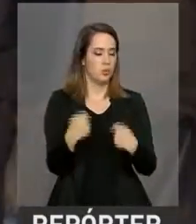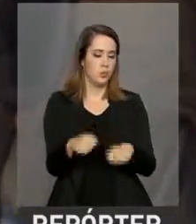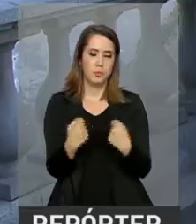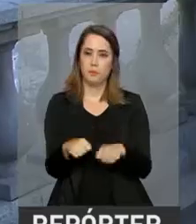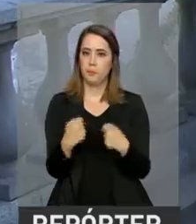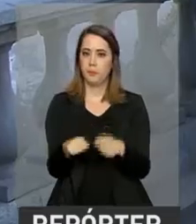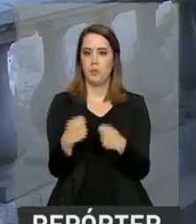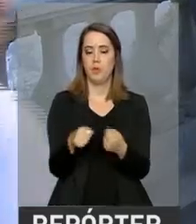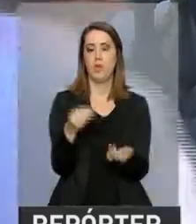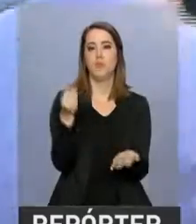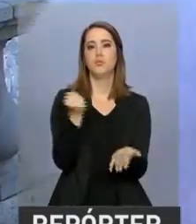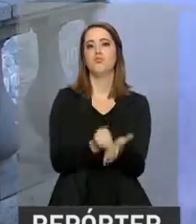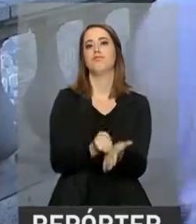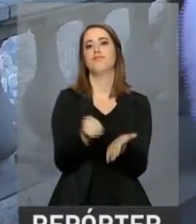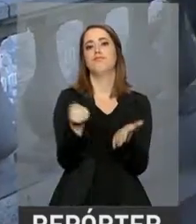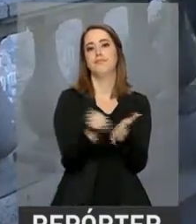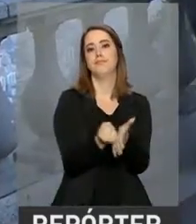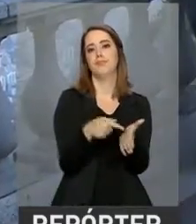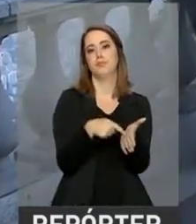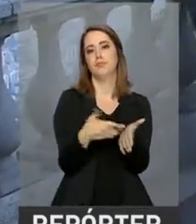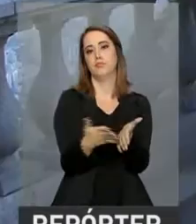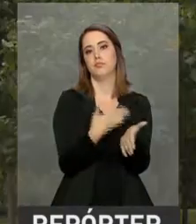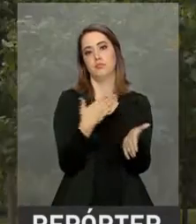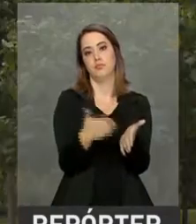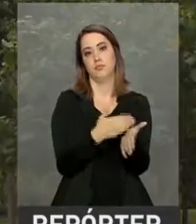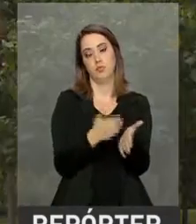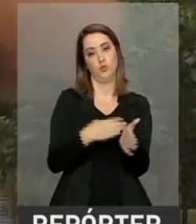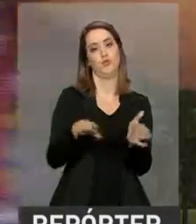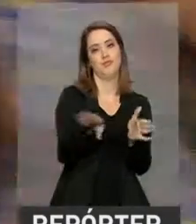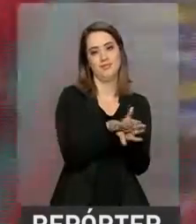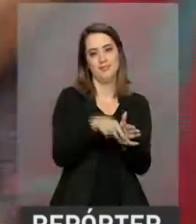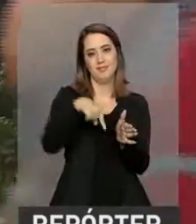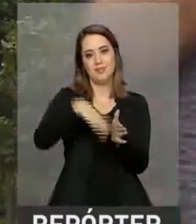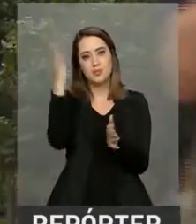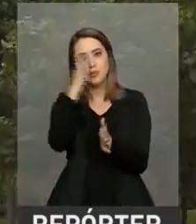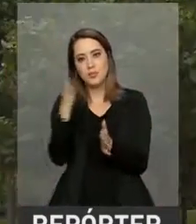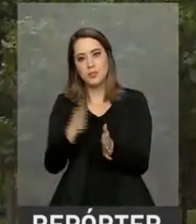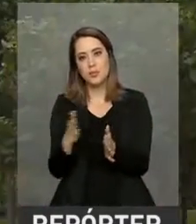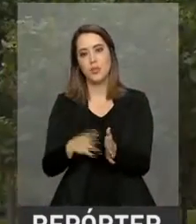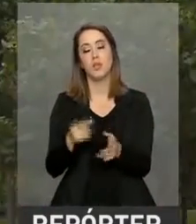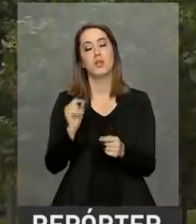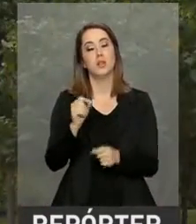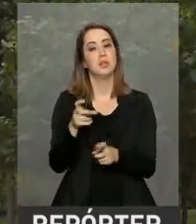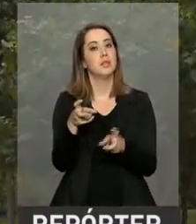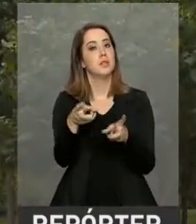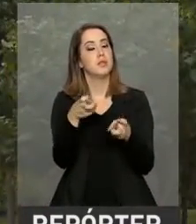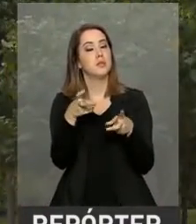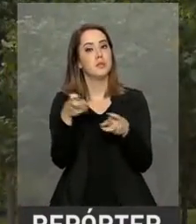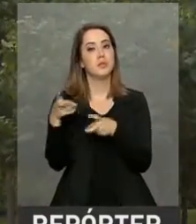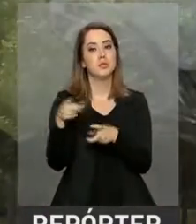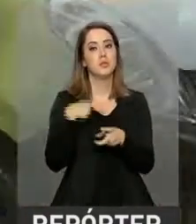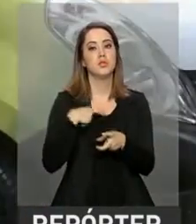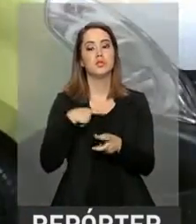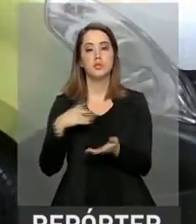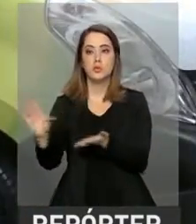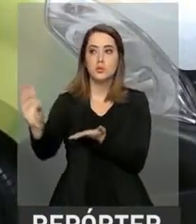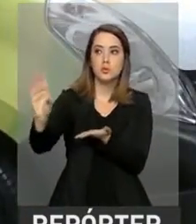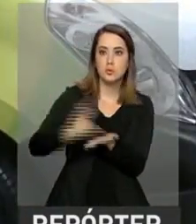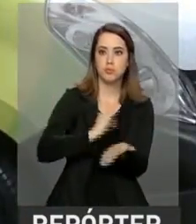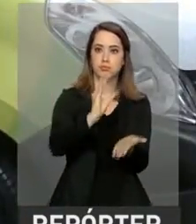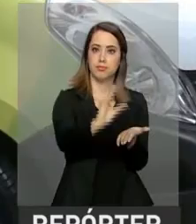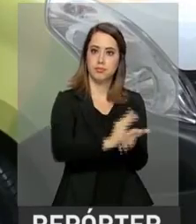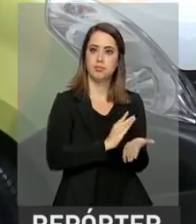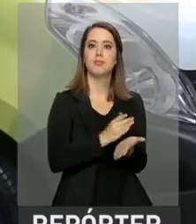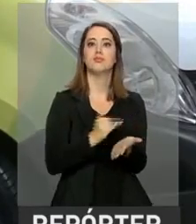brasil a previsão é que a presença desses turistas um jet até 80 milhões de dólares na economia brasileira na área de